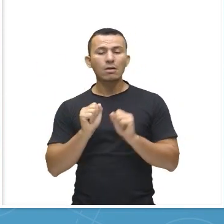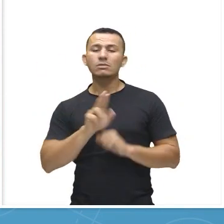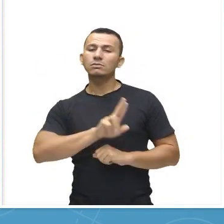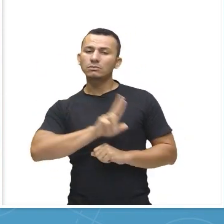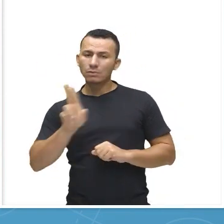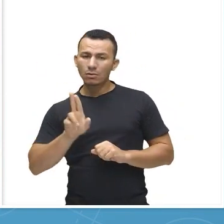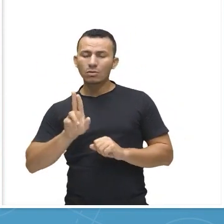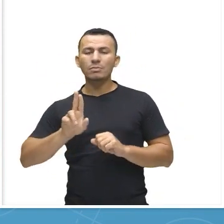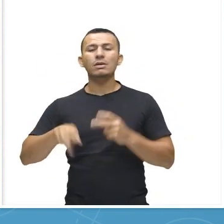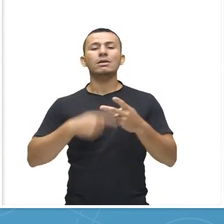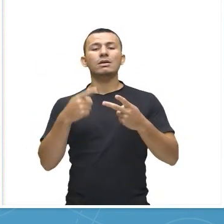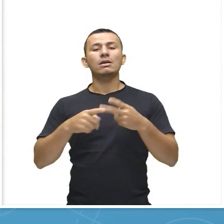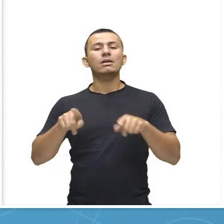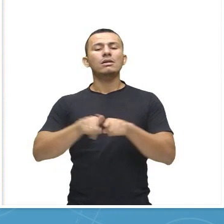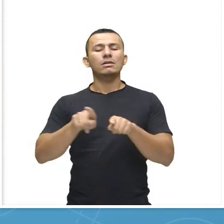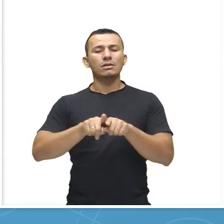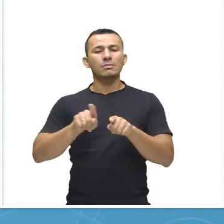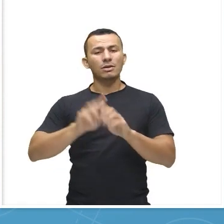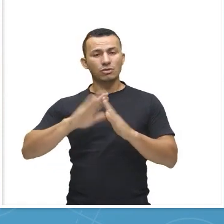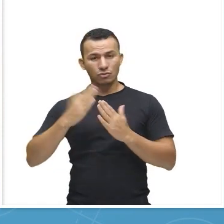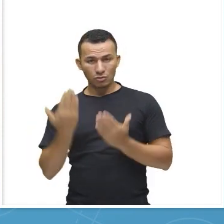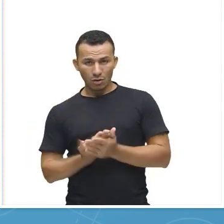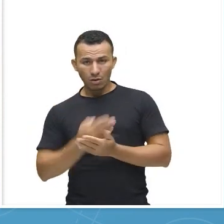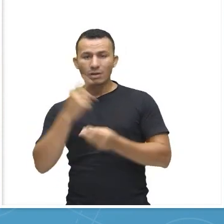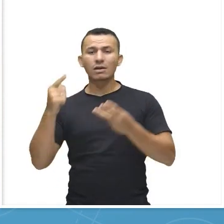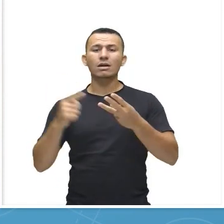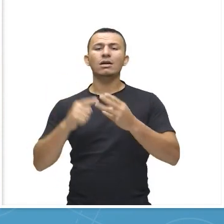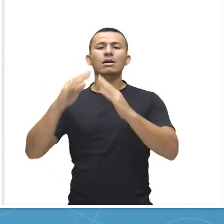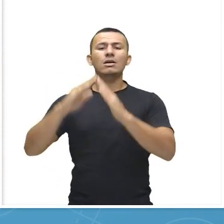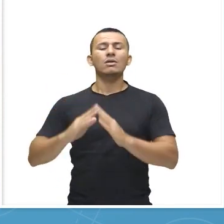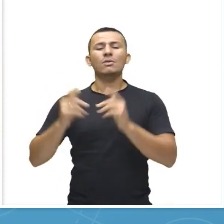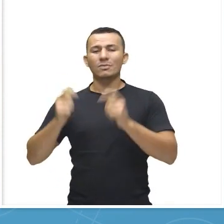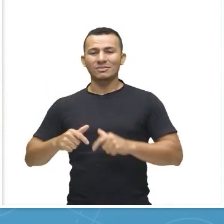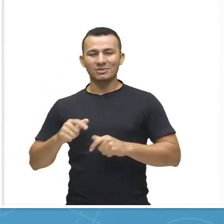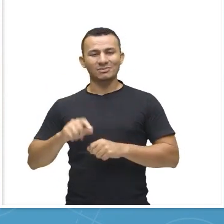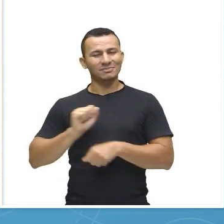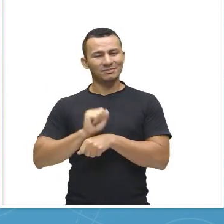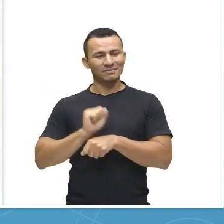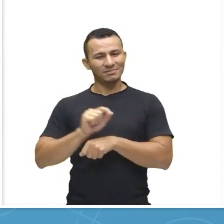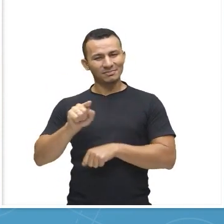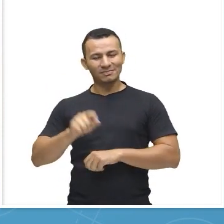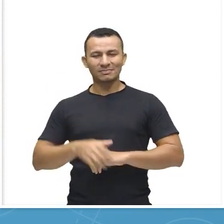também o nome da sua escola e o município de onde você está falando, tá bom? Até daqui a pouquinho.